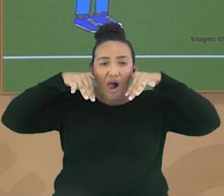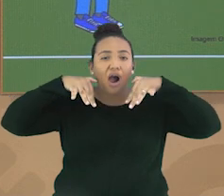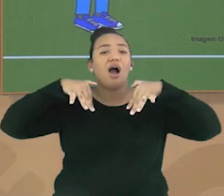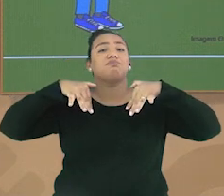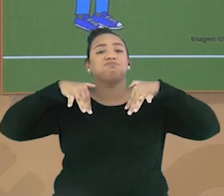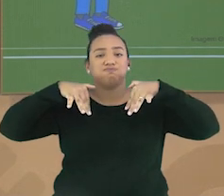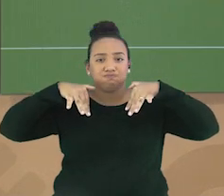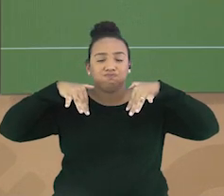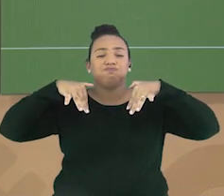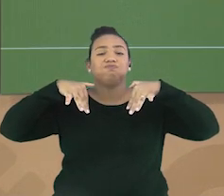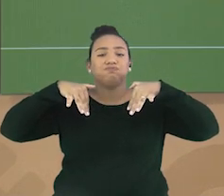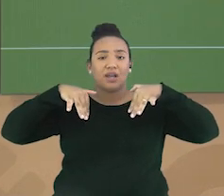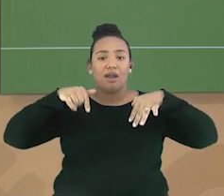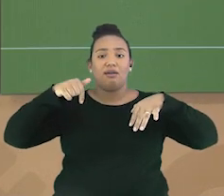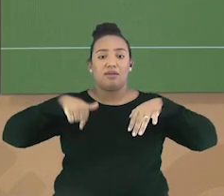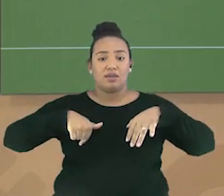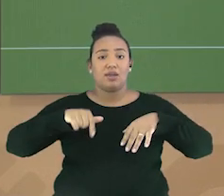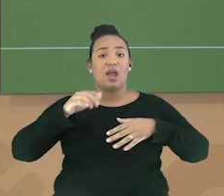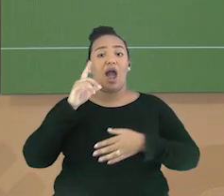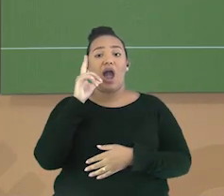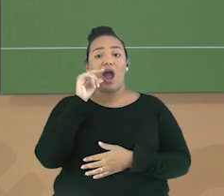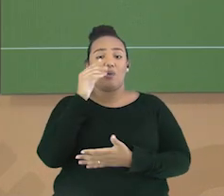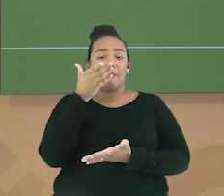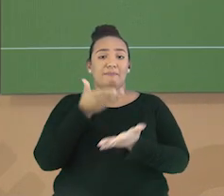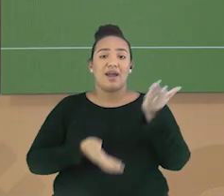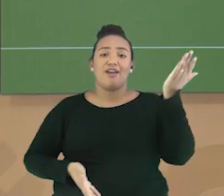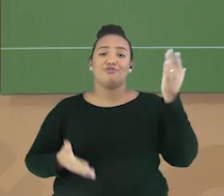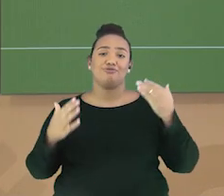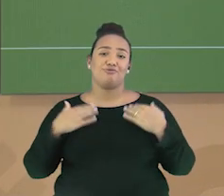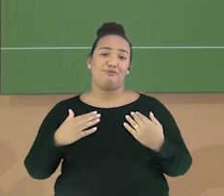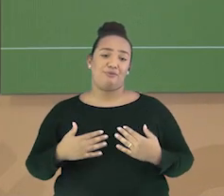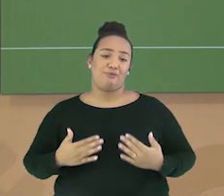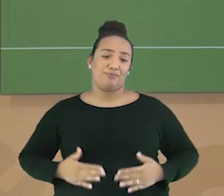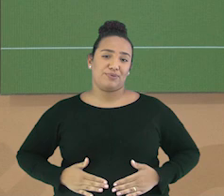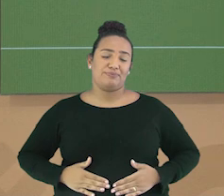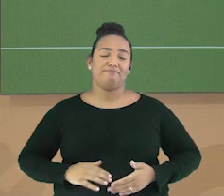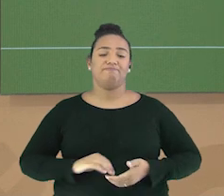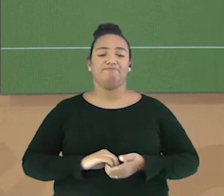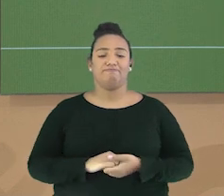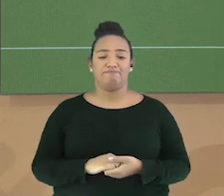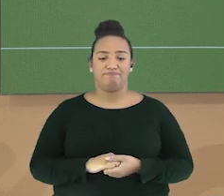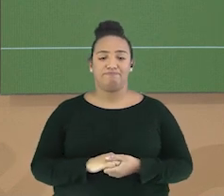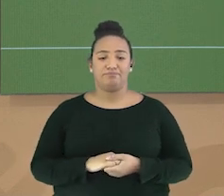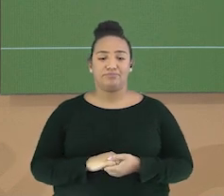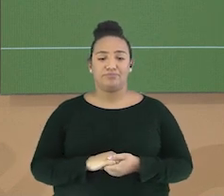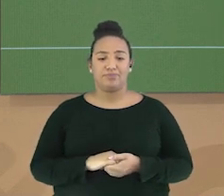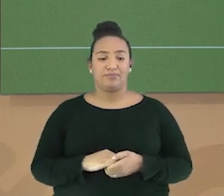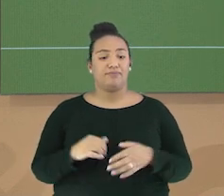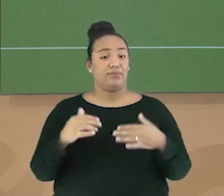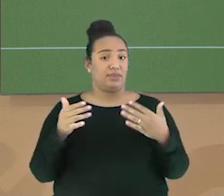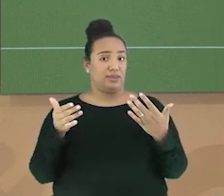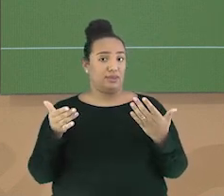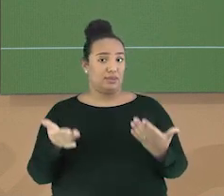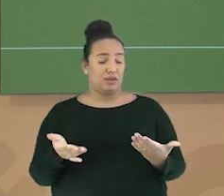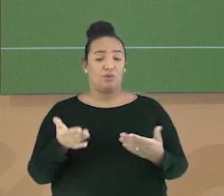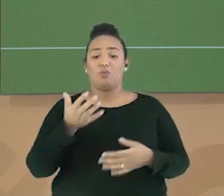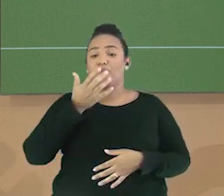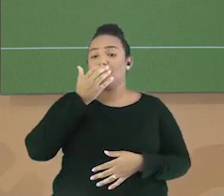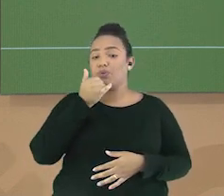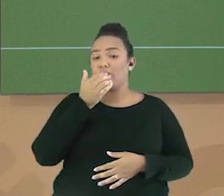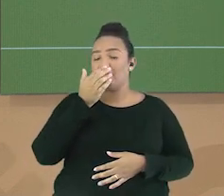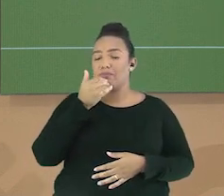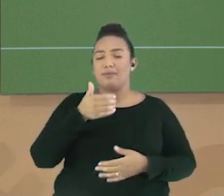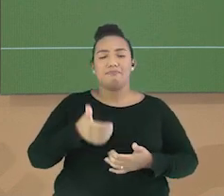líquido. Assim, alimentar-se bem, de forma correta e equilibrada, é importante para que o